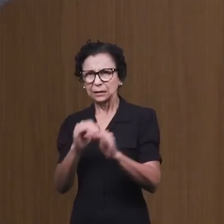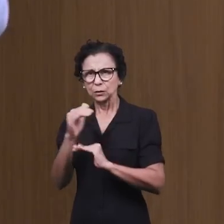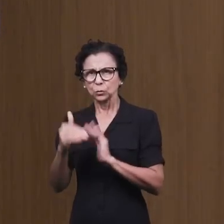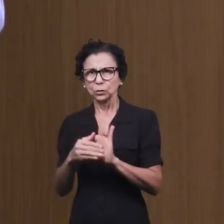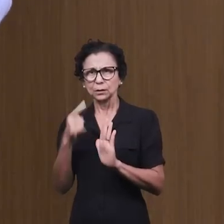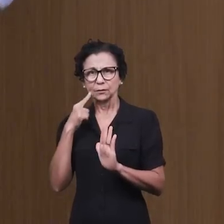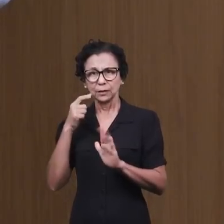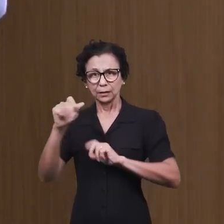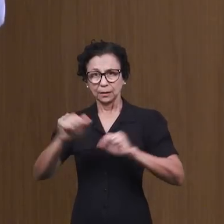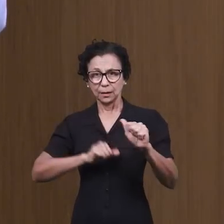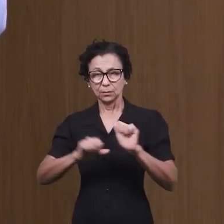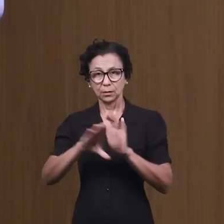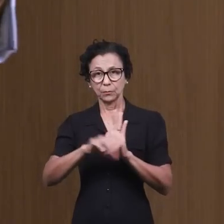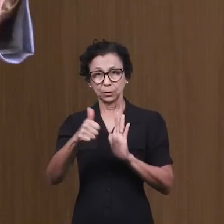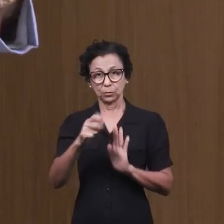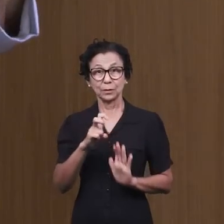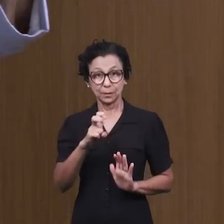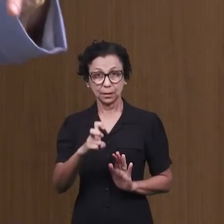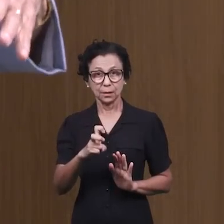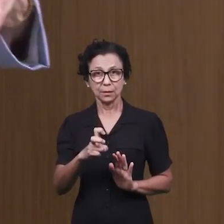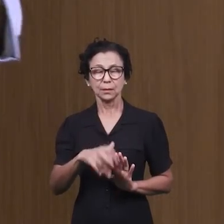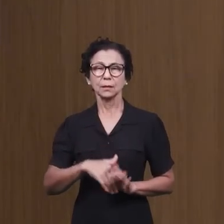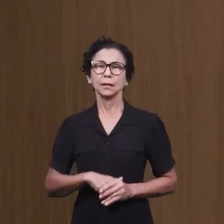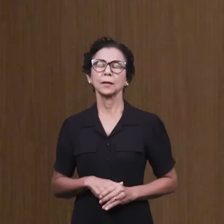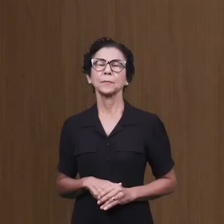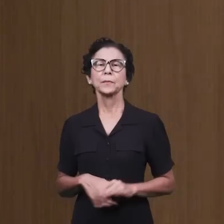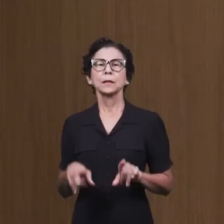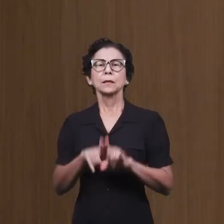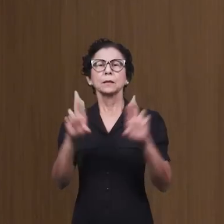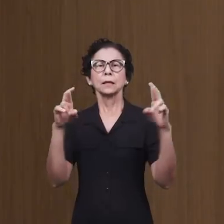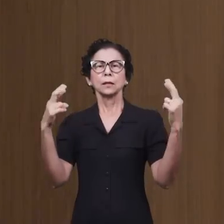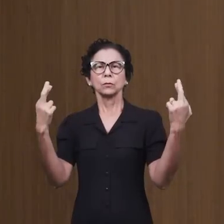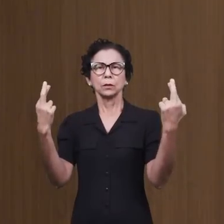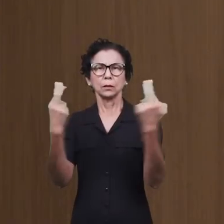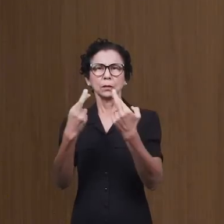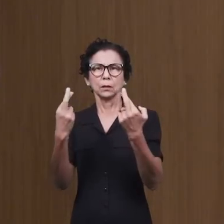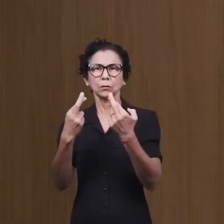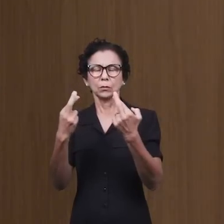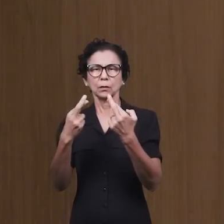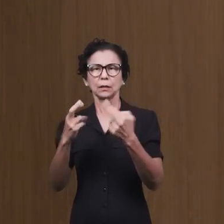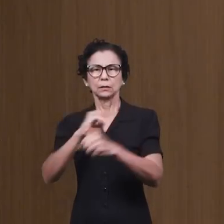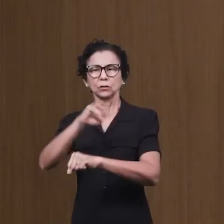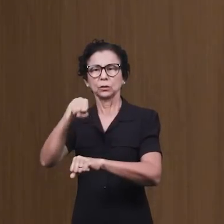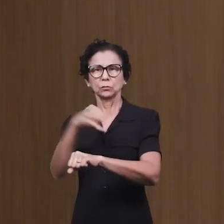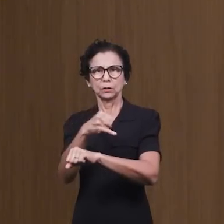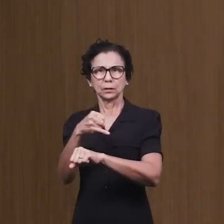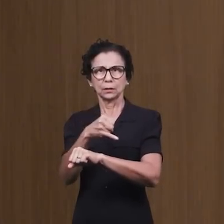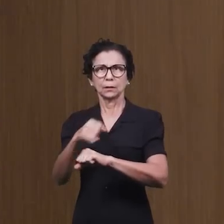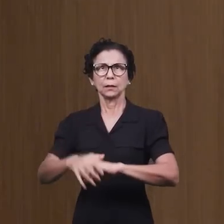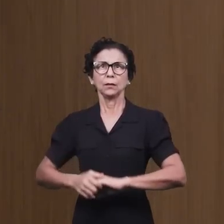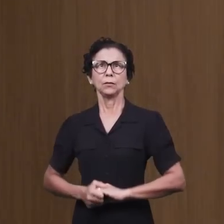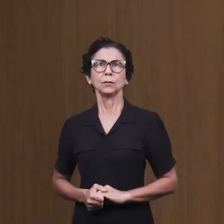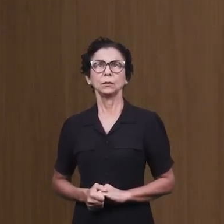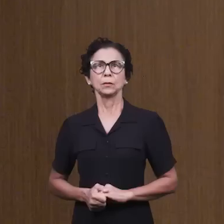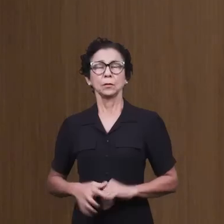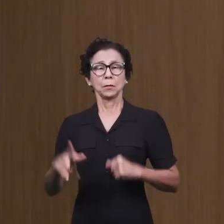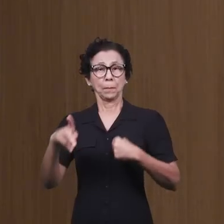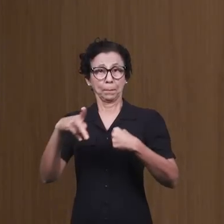pega Atos capítulo 15, né? Onde no concílio de Jerusalém, o primeiro grande concílio, ele